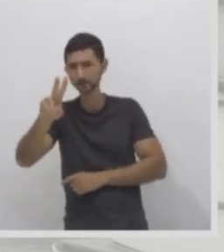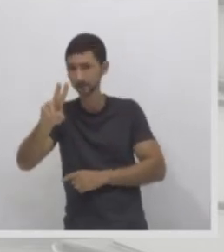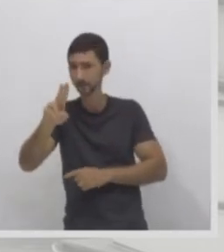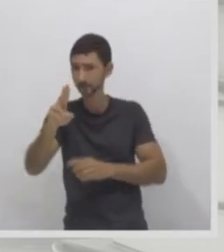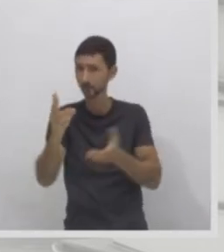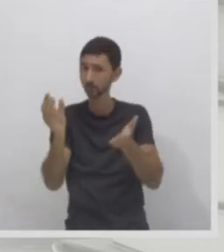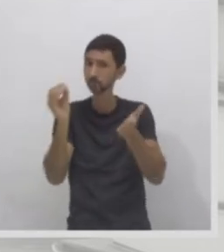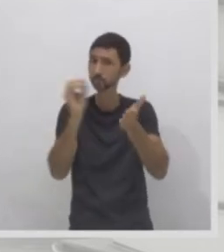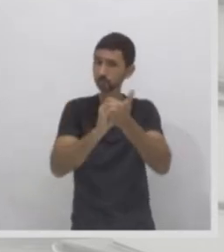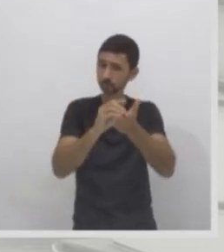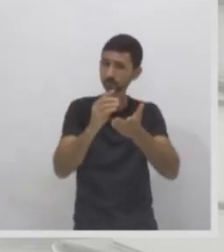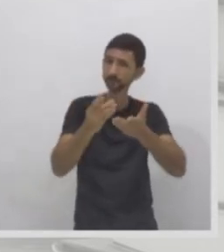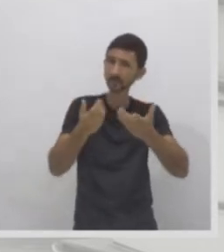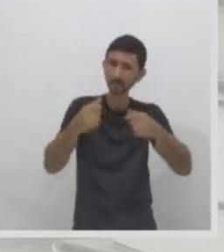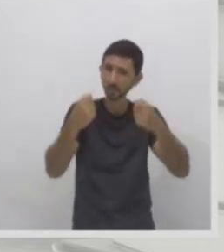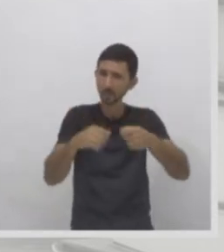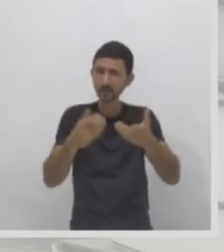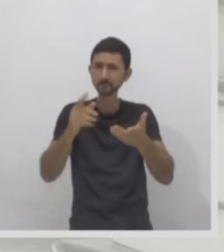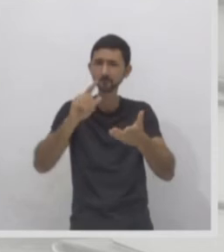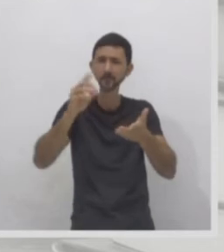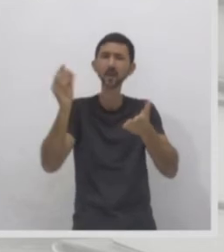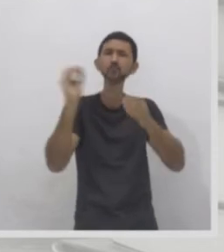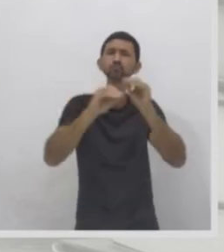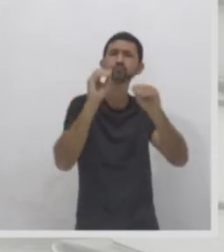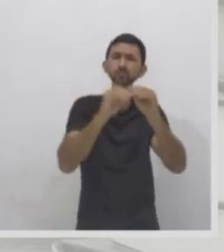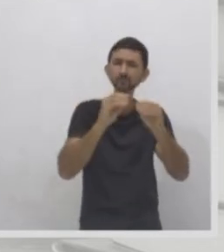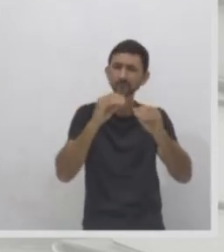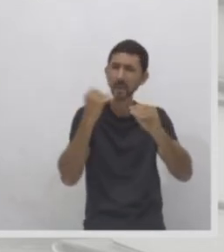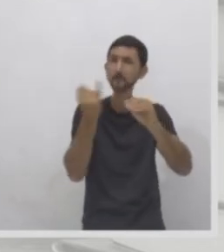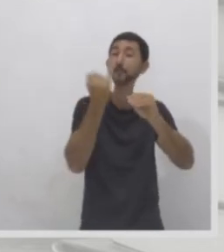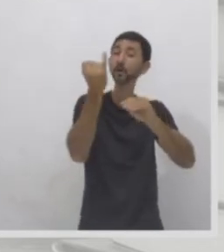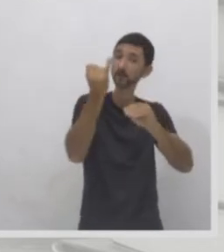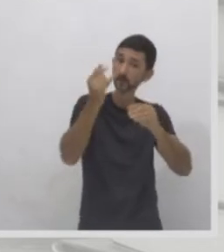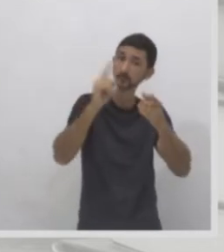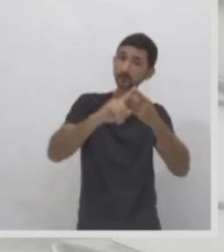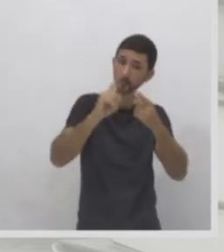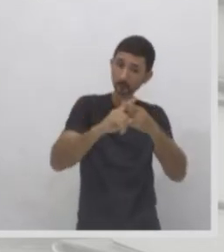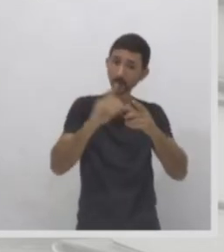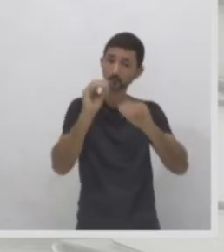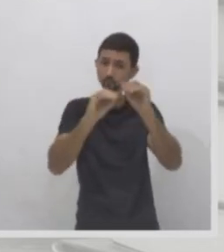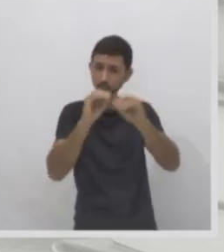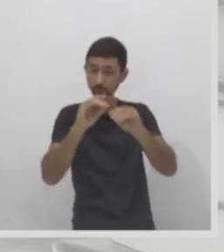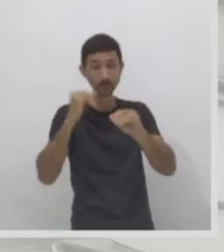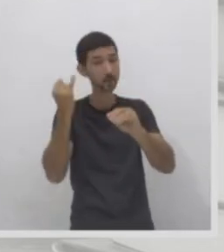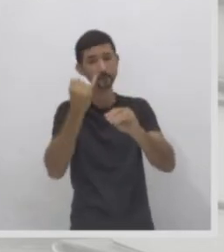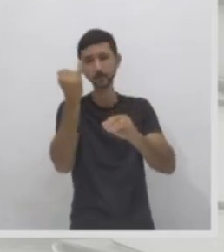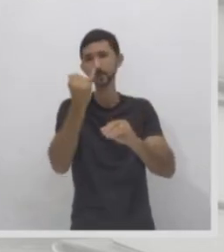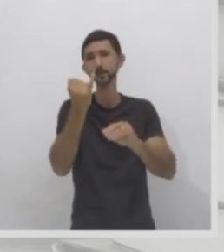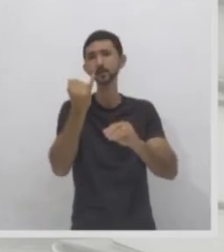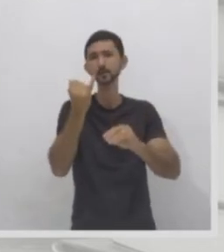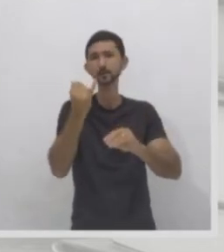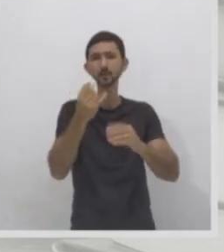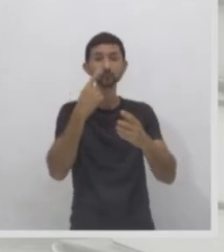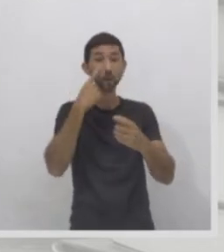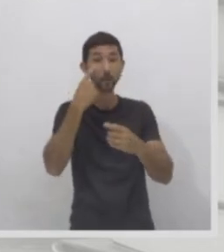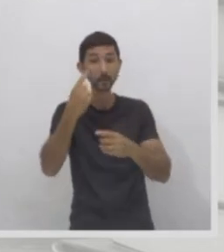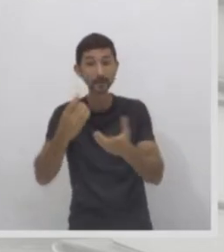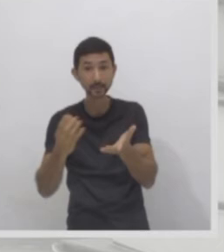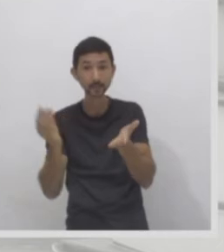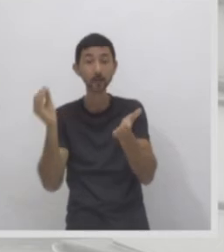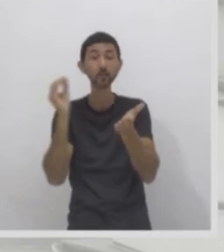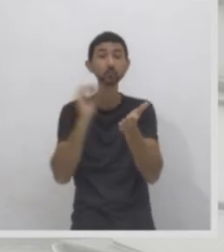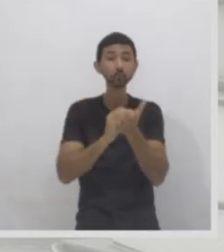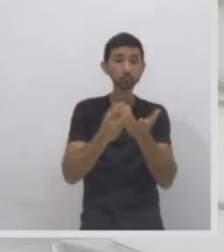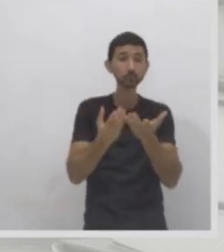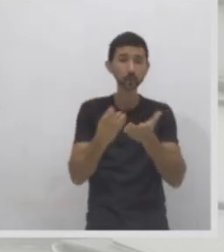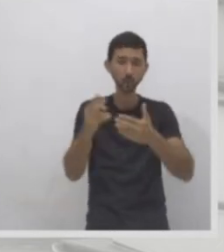aparecer sem que necessariamente eles precisem estar lá, mas eles têm uma função e existe uma intenção quando eles